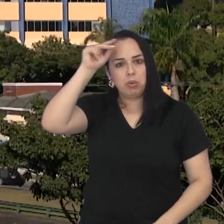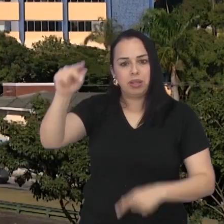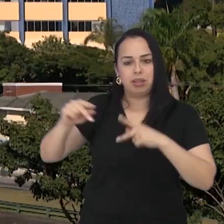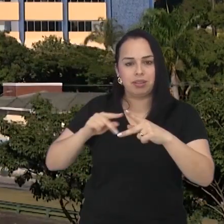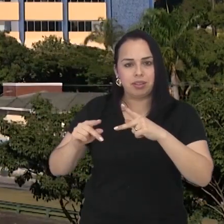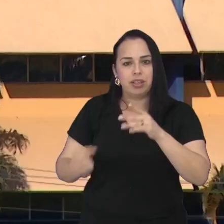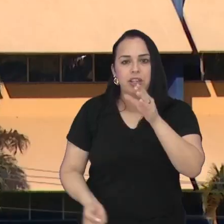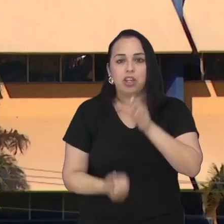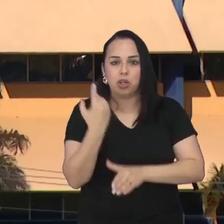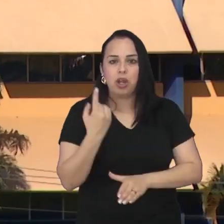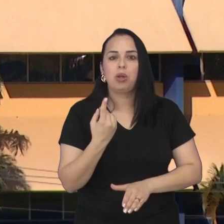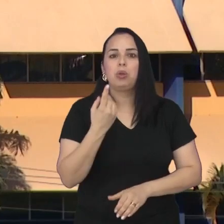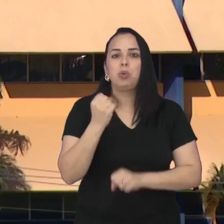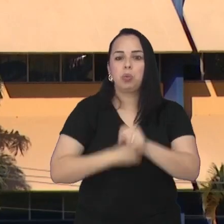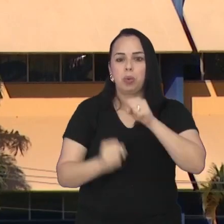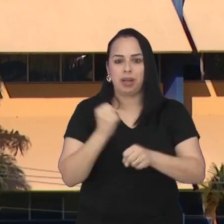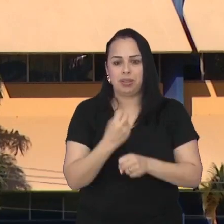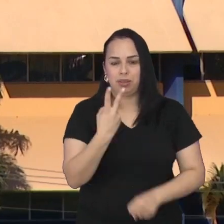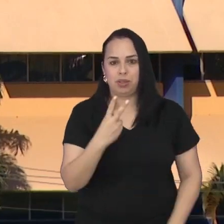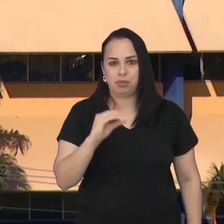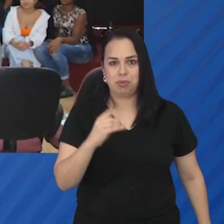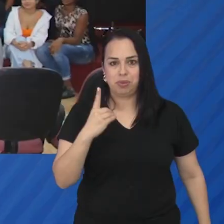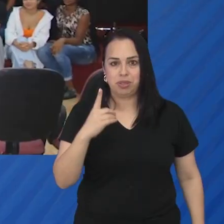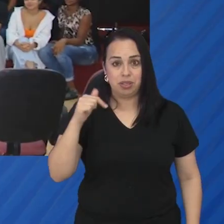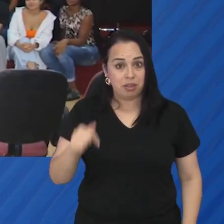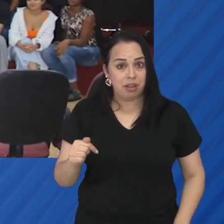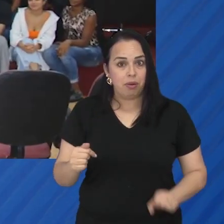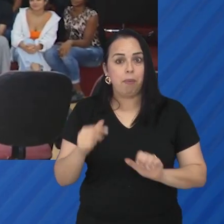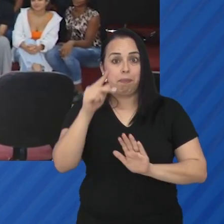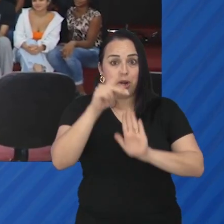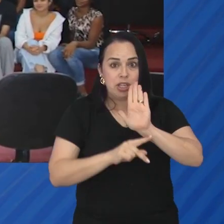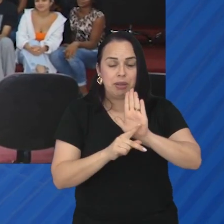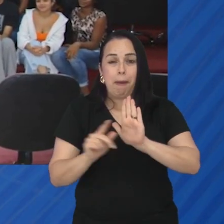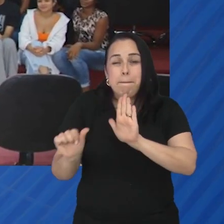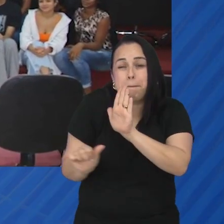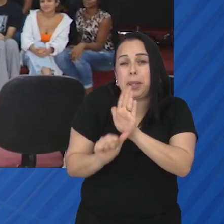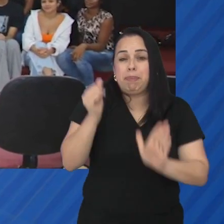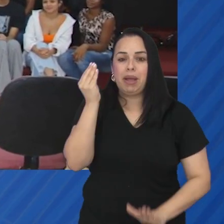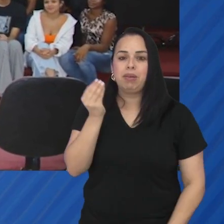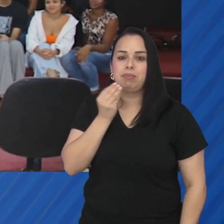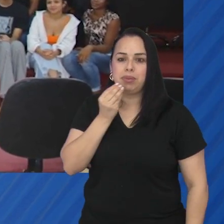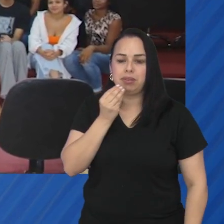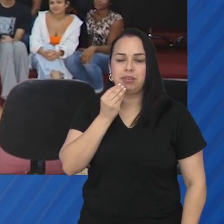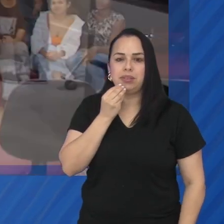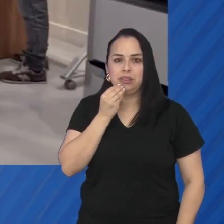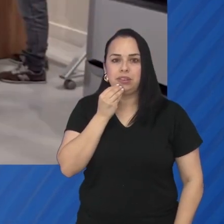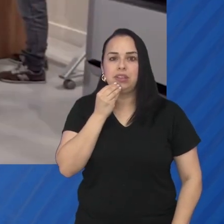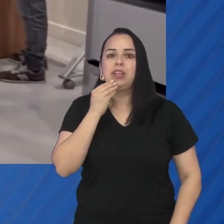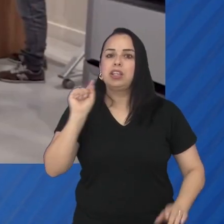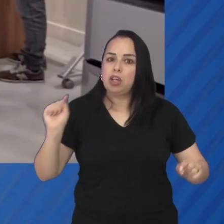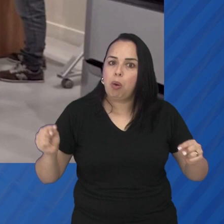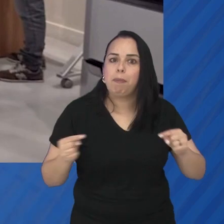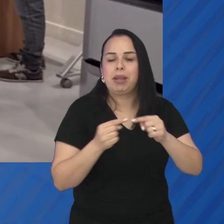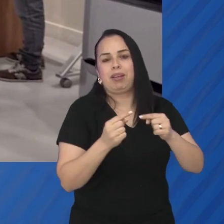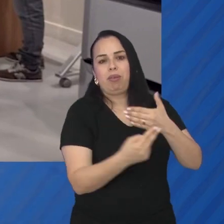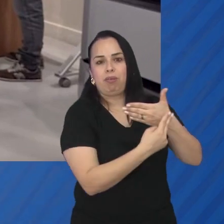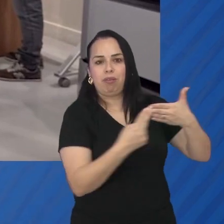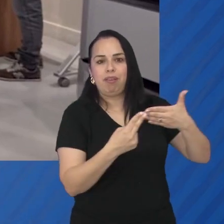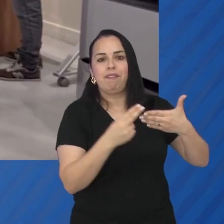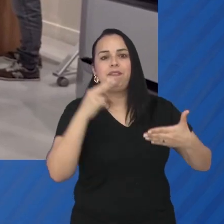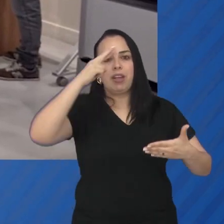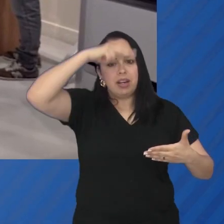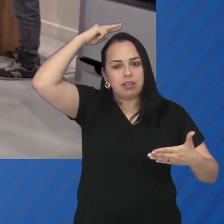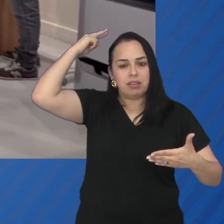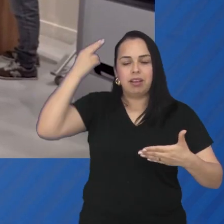de São José dos Campos instituiu em 2017 o programa Primeira Chance. A iniciativa, projeto do vereador Robertinho